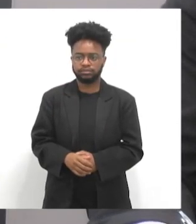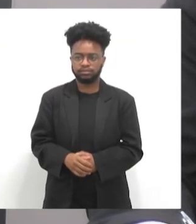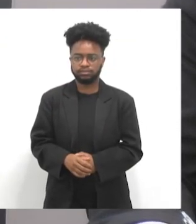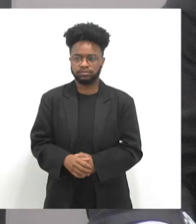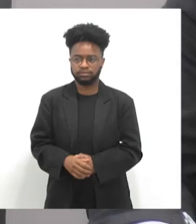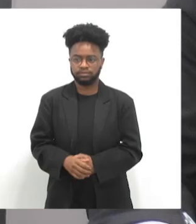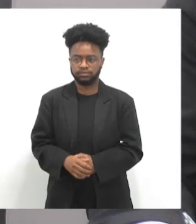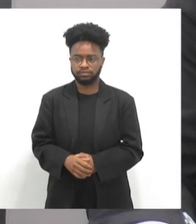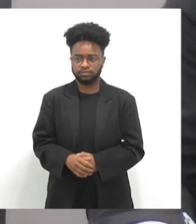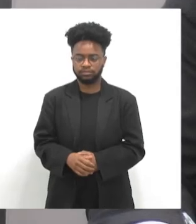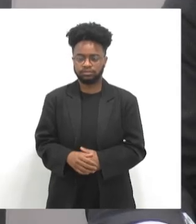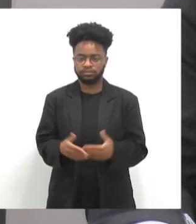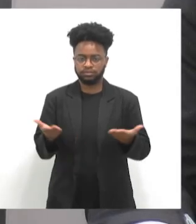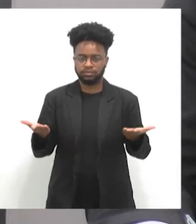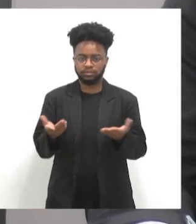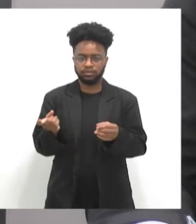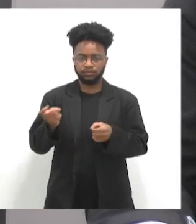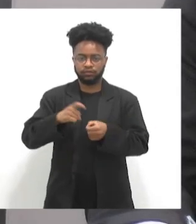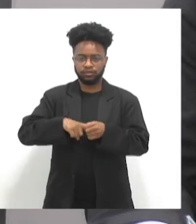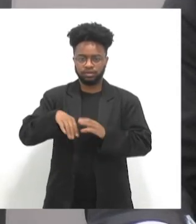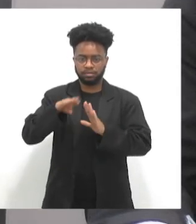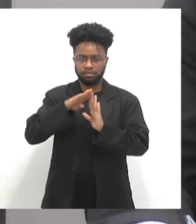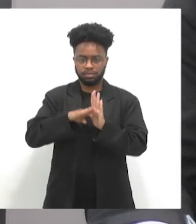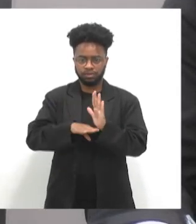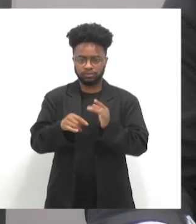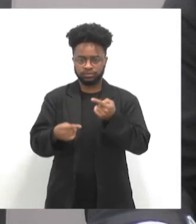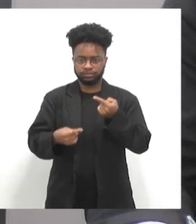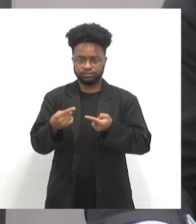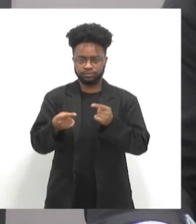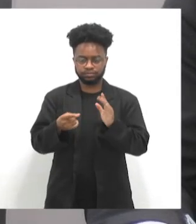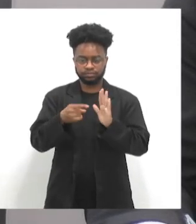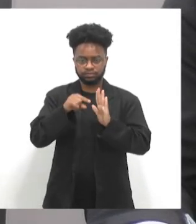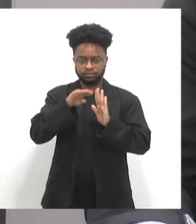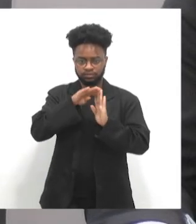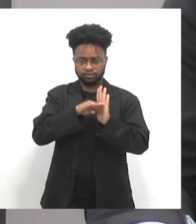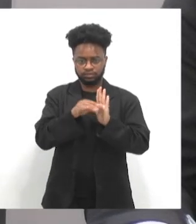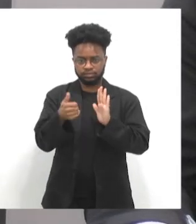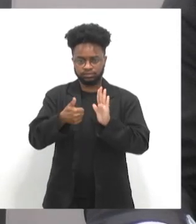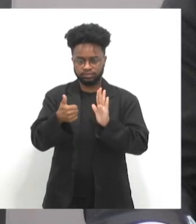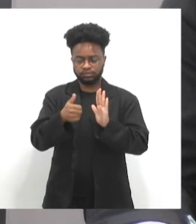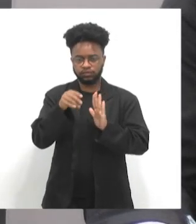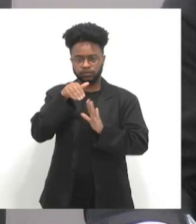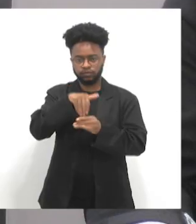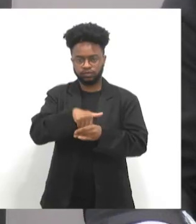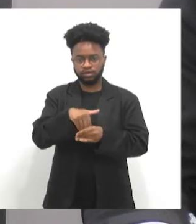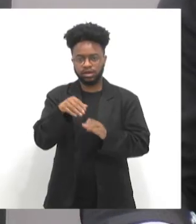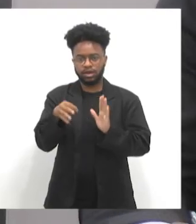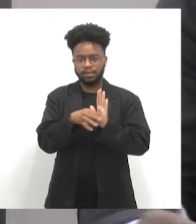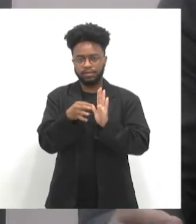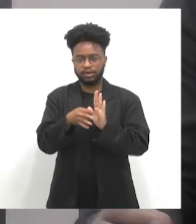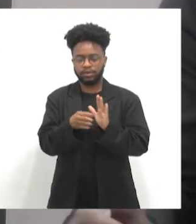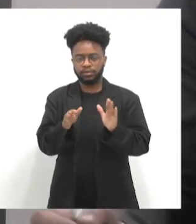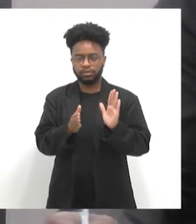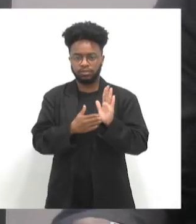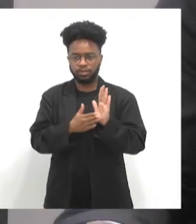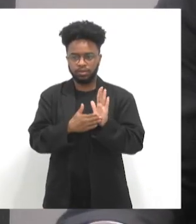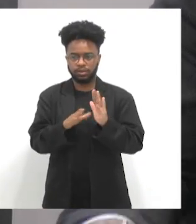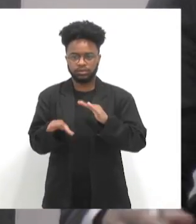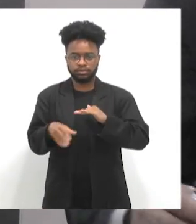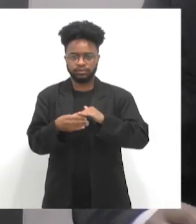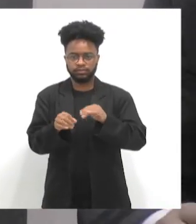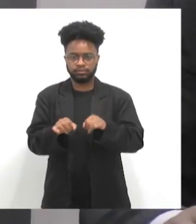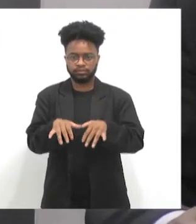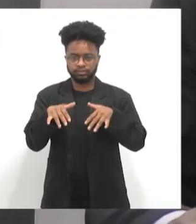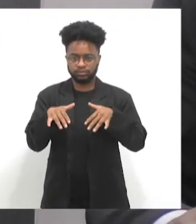Então, voltando à questão de ordem, o item 1, a discussão e votação dos pareceres às proposições, são emendas de